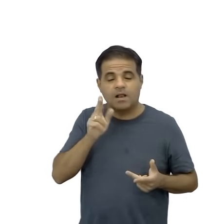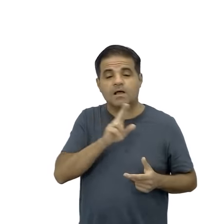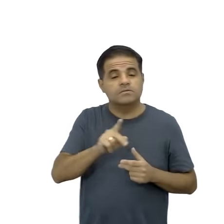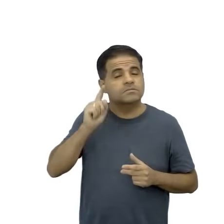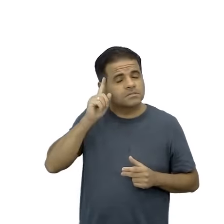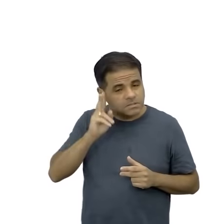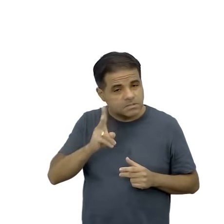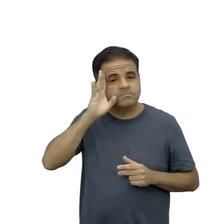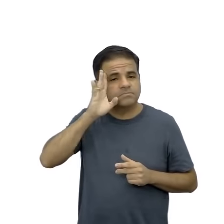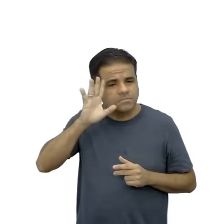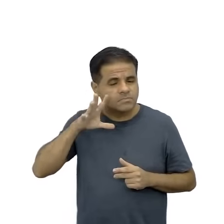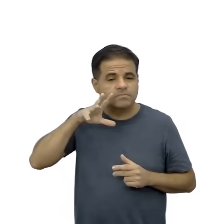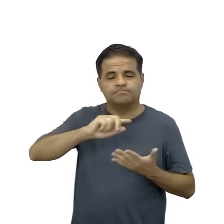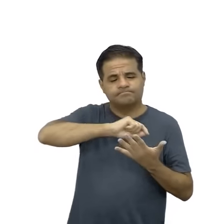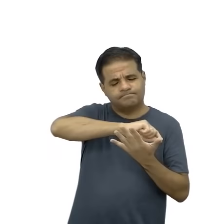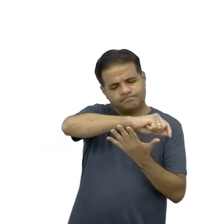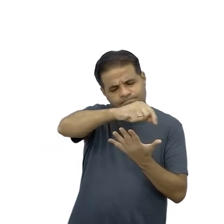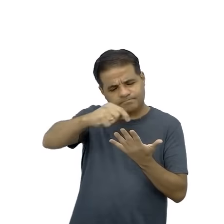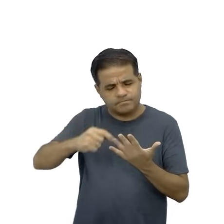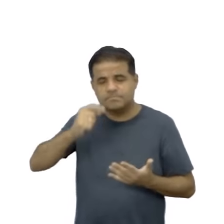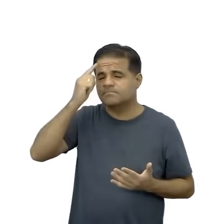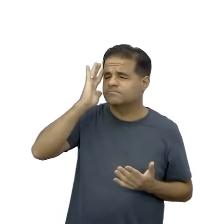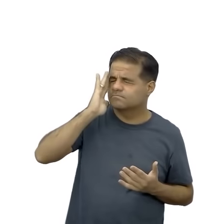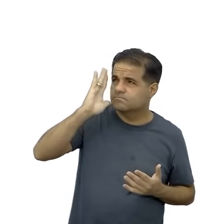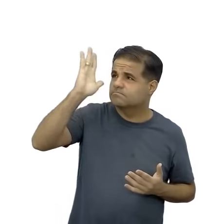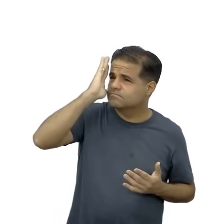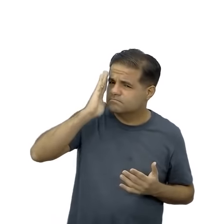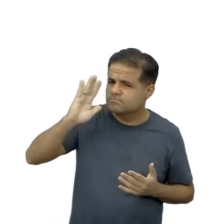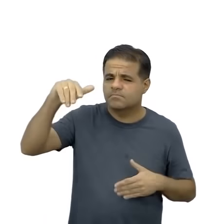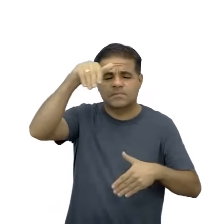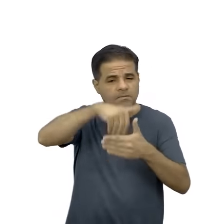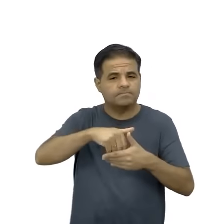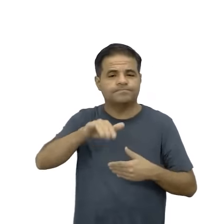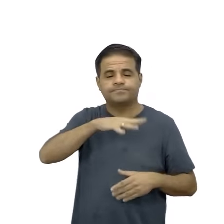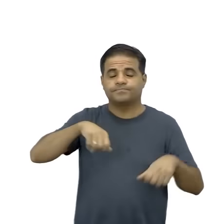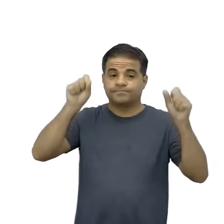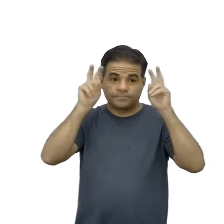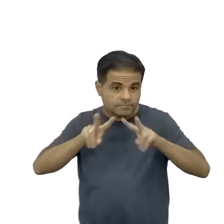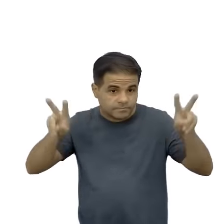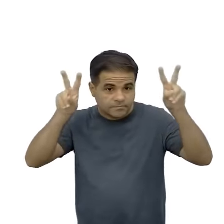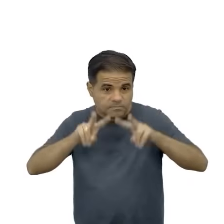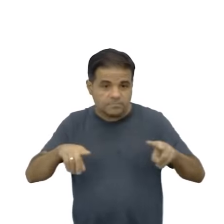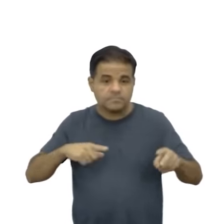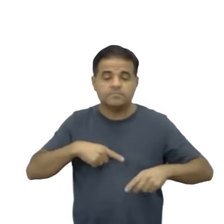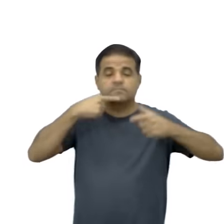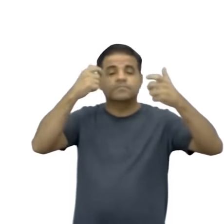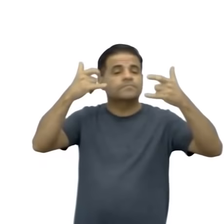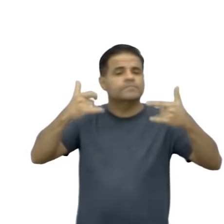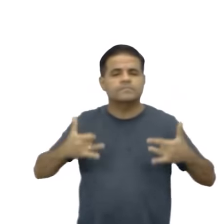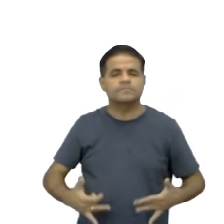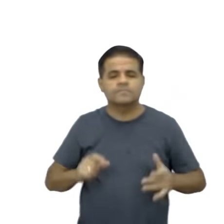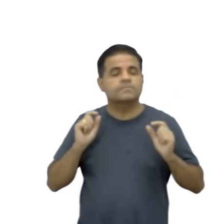sempre pensar em todos esses aspectos e imaginar que dentro dessa visão está falando